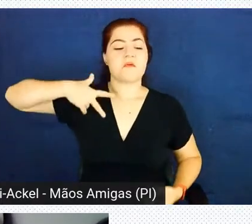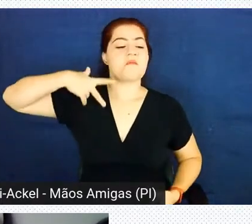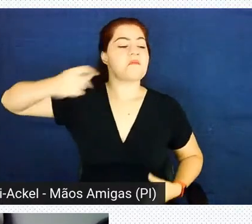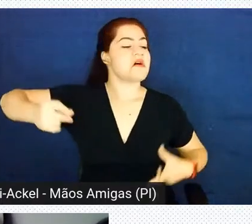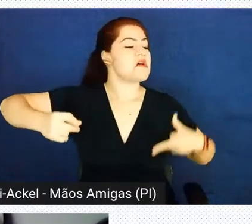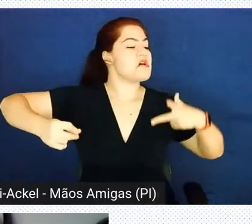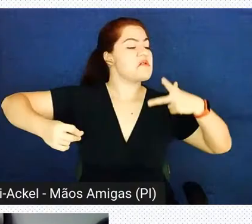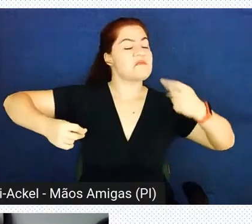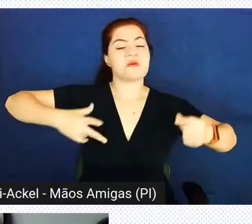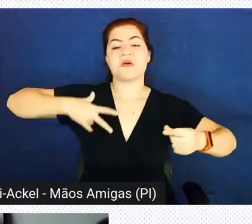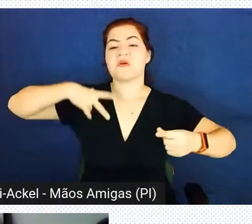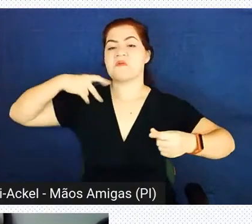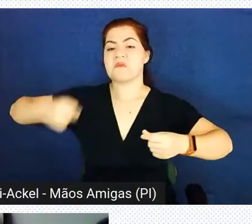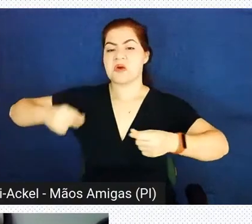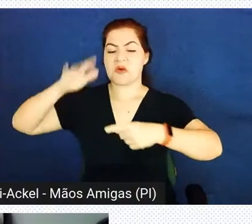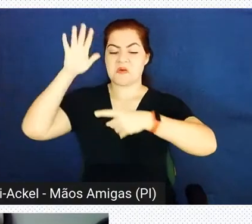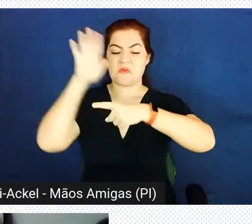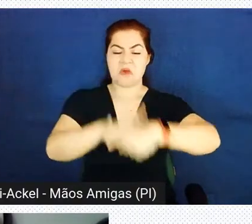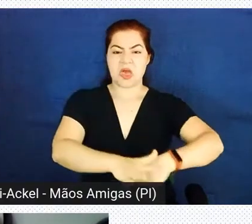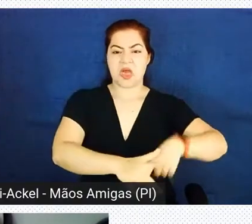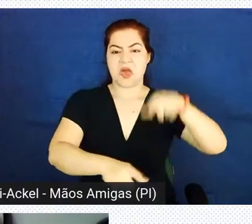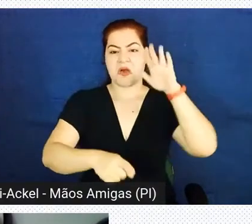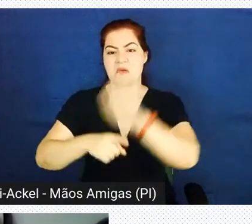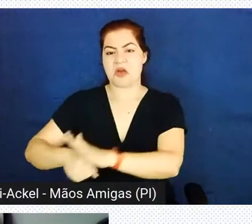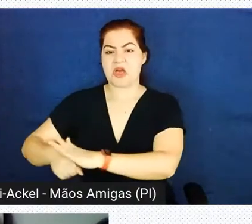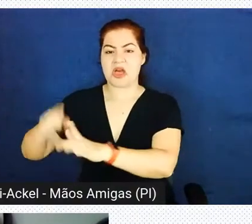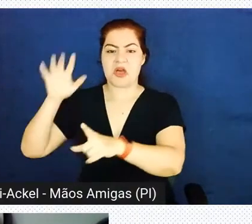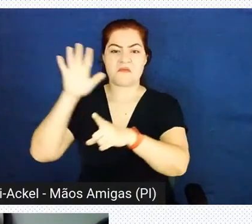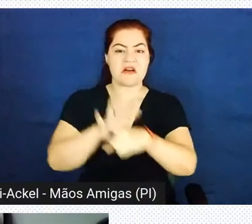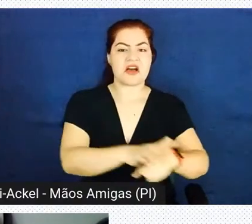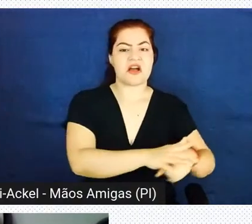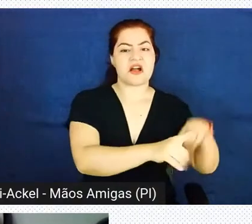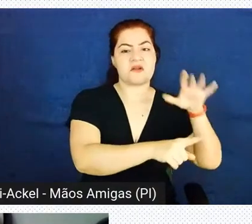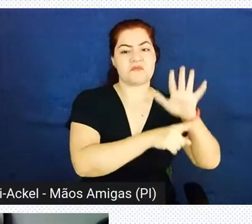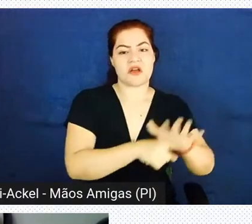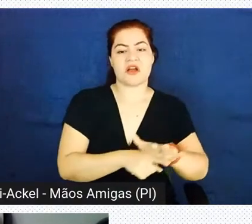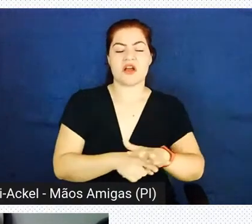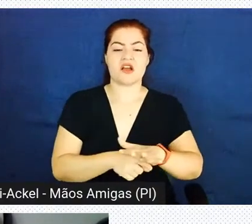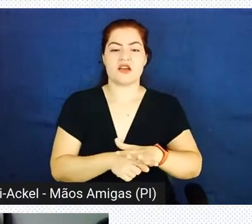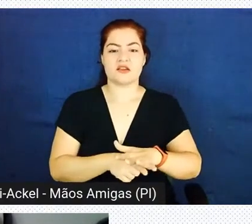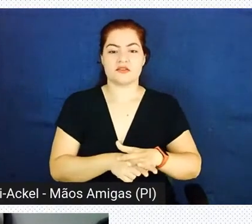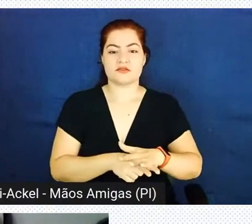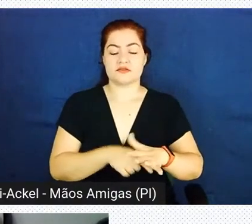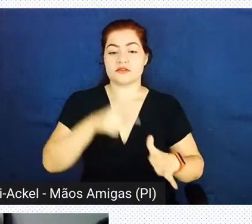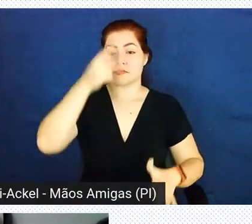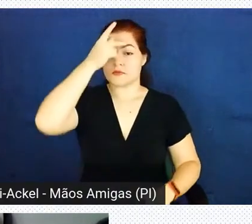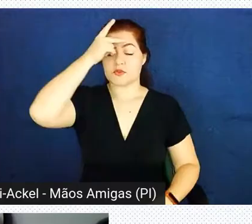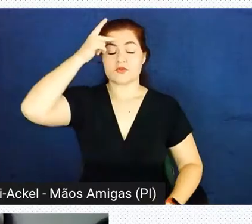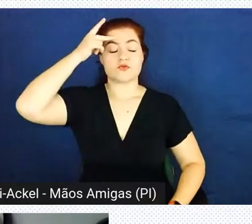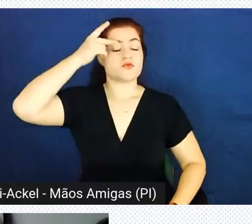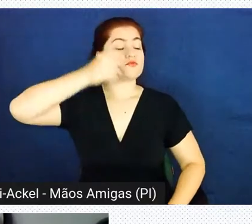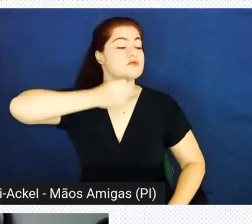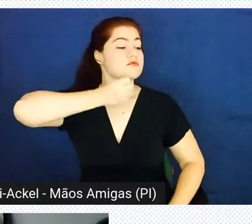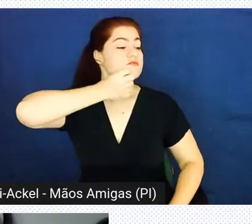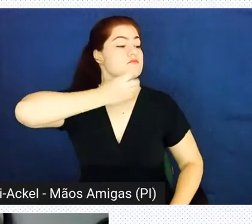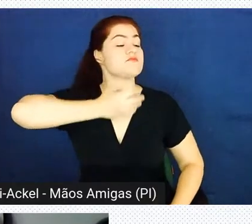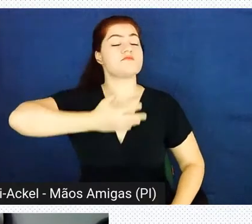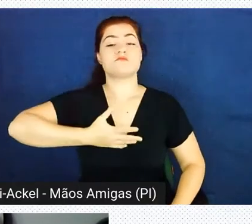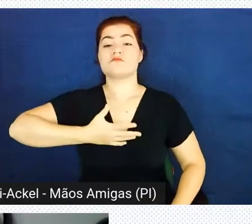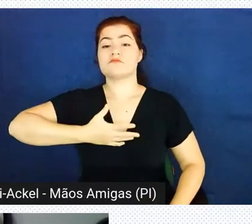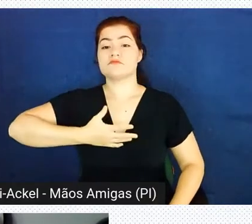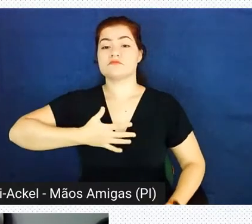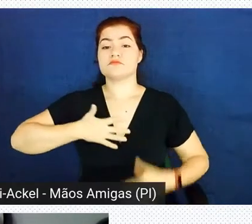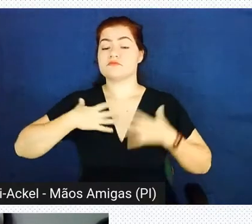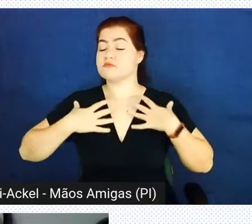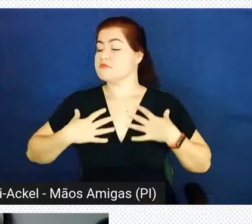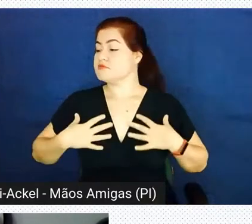que tripudiavam sobre todos, e os indivíduos honestos, probos, permaneciam em